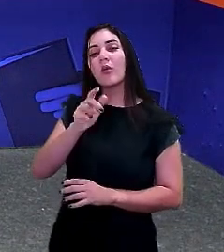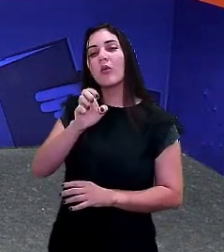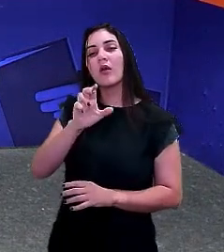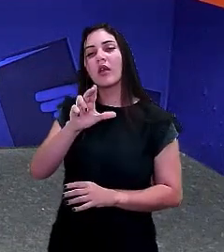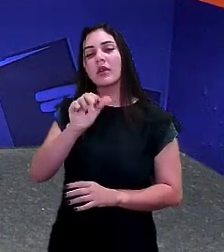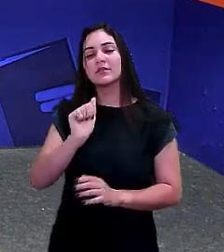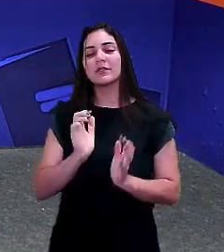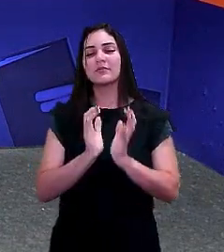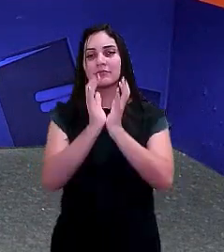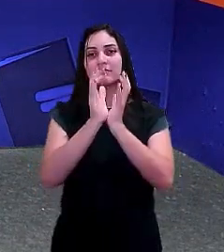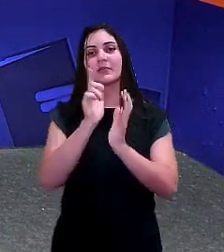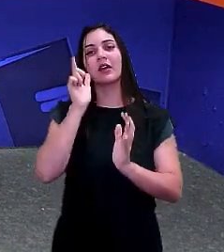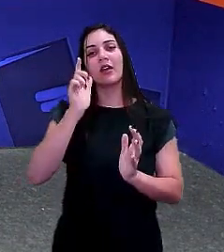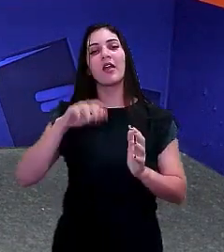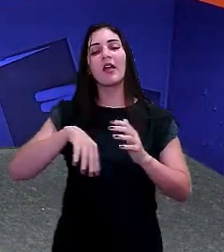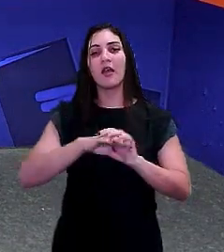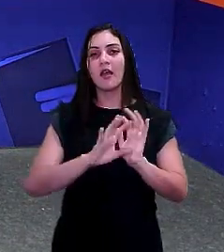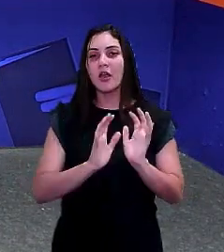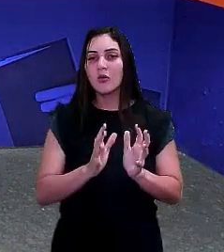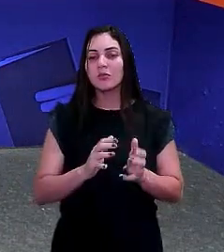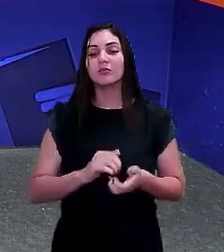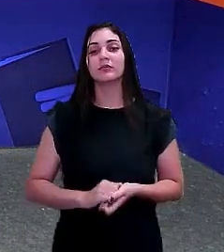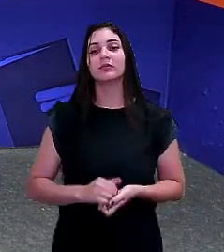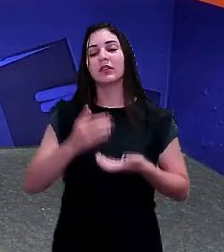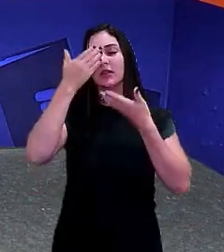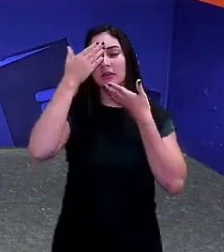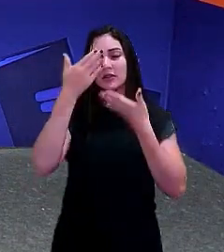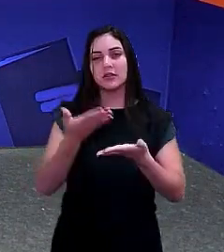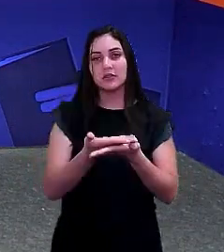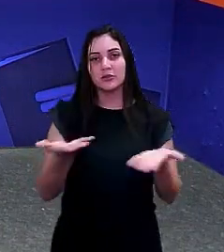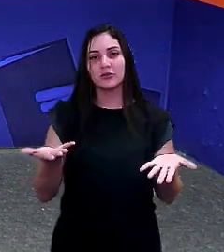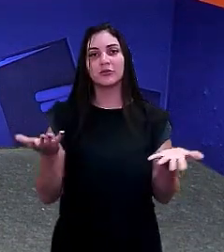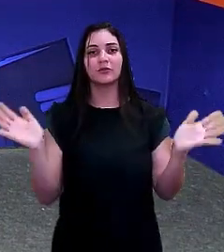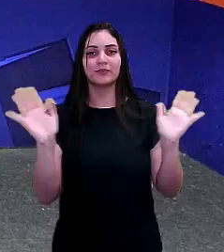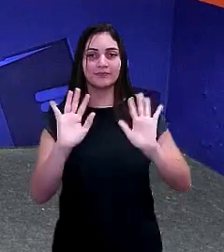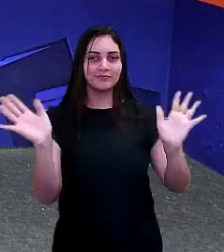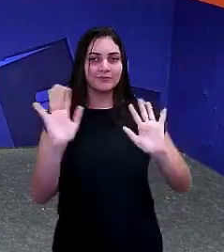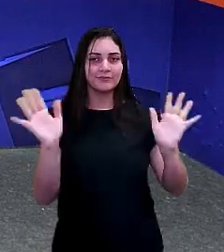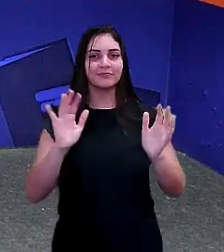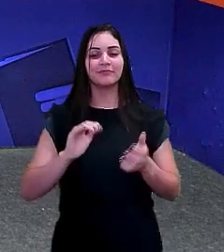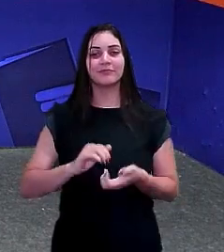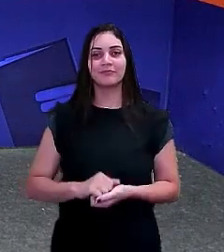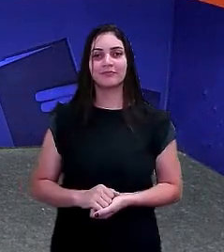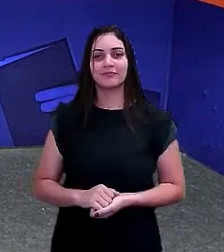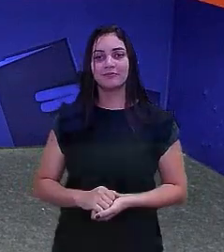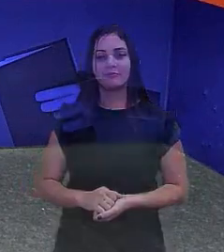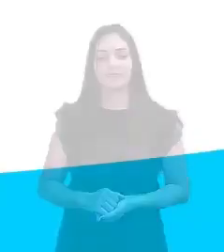Copa. Agradeço a todos por ter assistido e tchau, tchau para todos. Até a próxima.